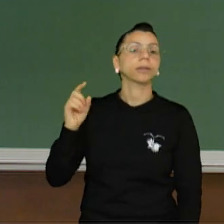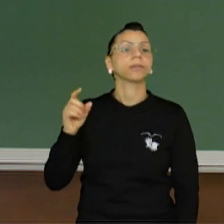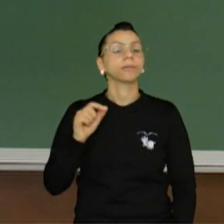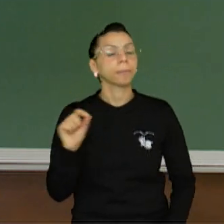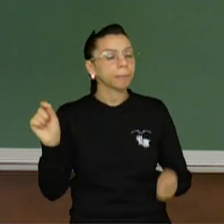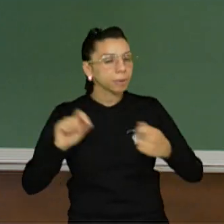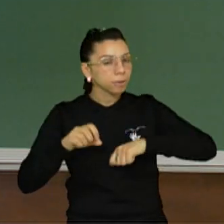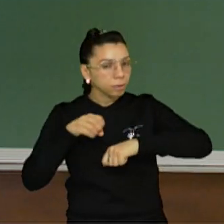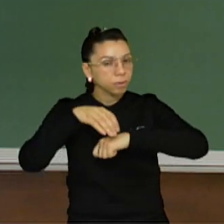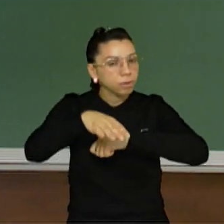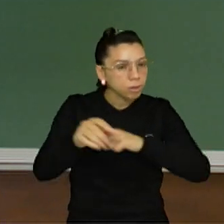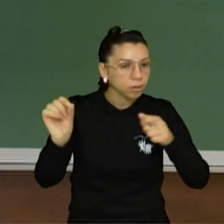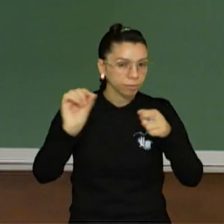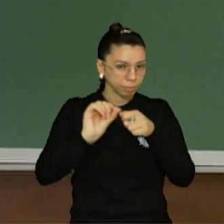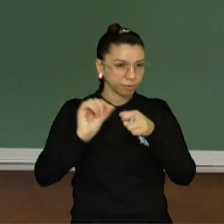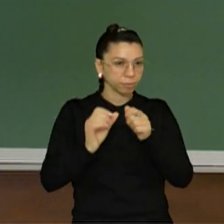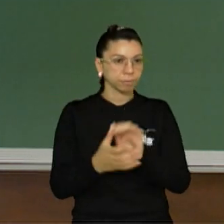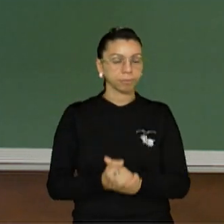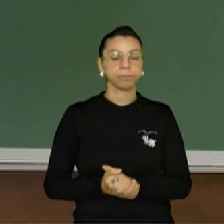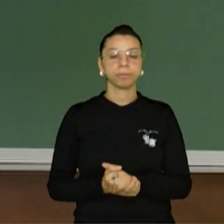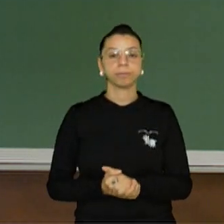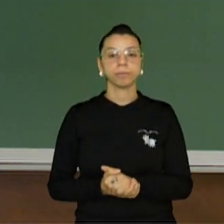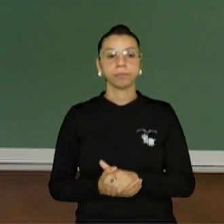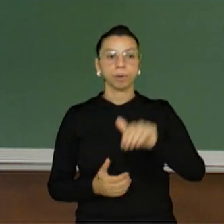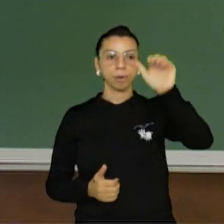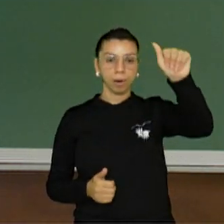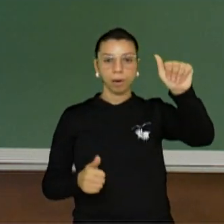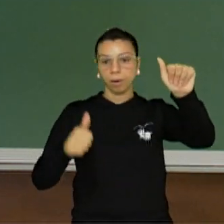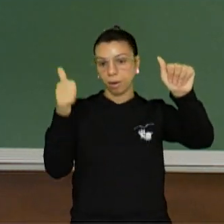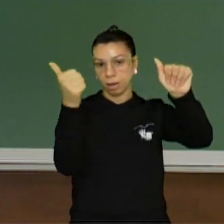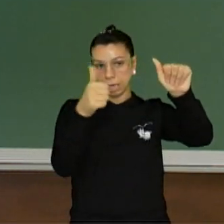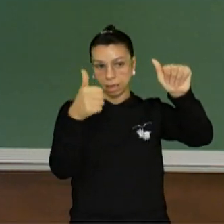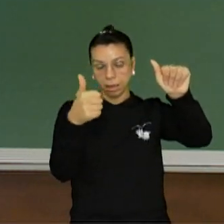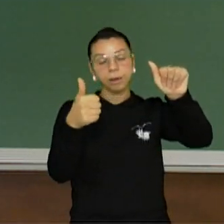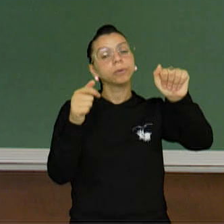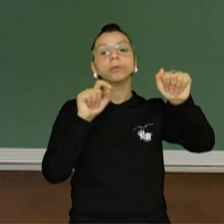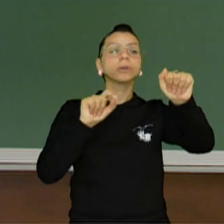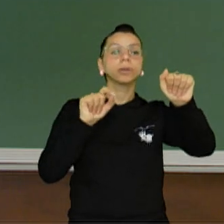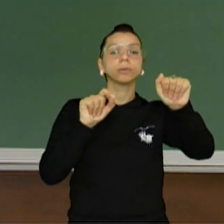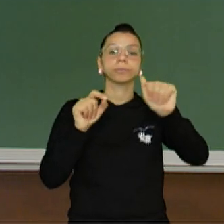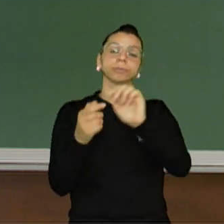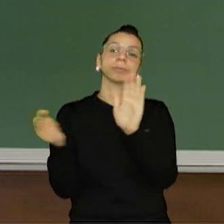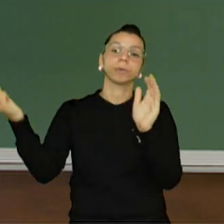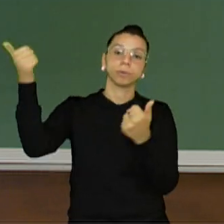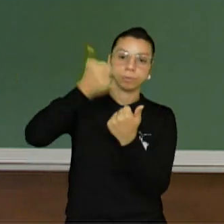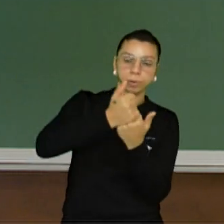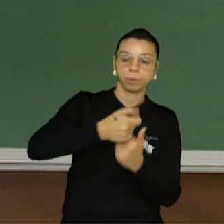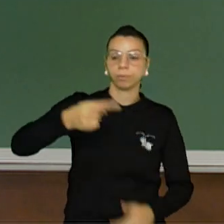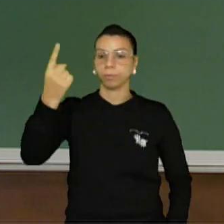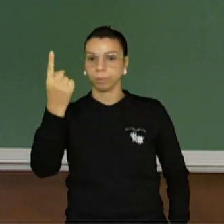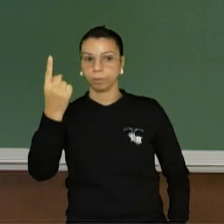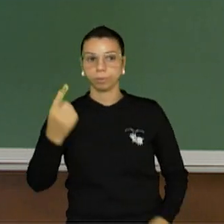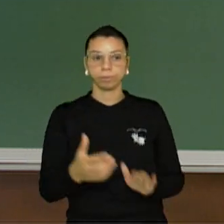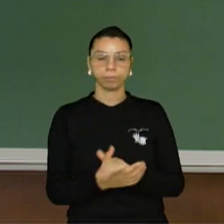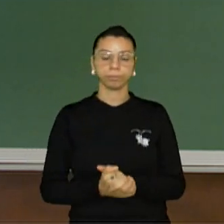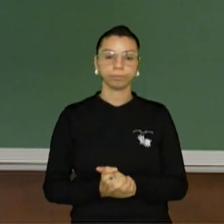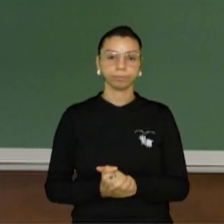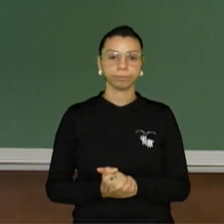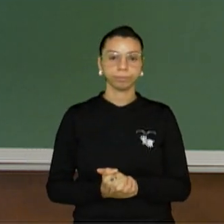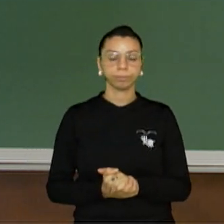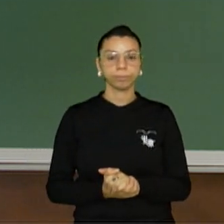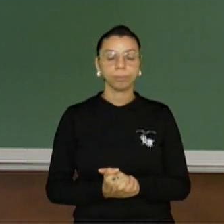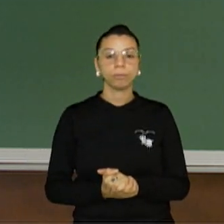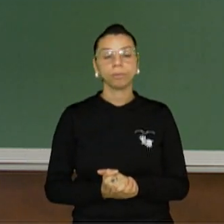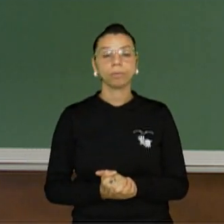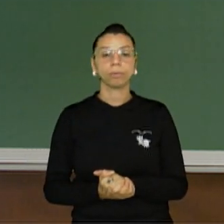vocês deveriam fazer. Olha lá, ó, os dois são iguais. O que a gente deve colocar? Número 1, tá? O I é menor